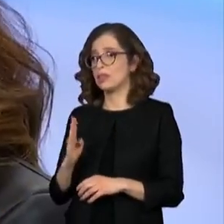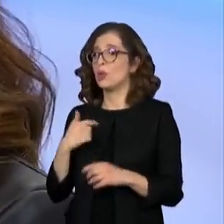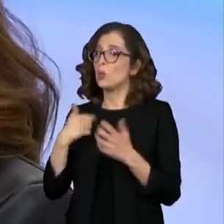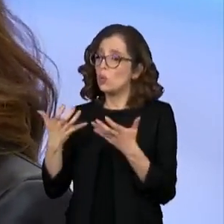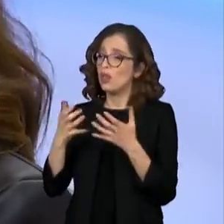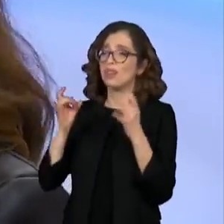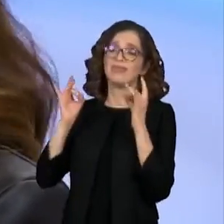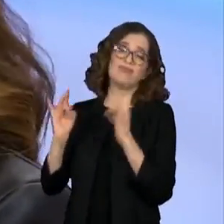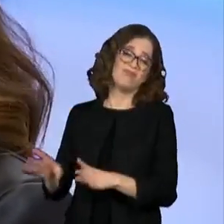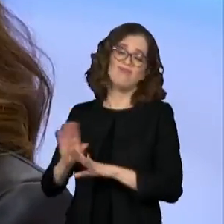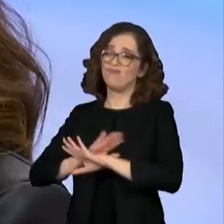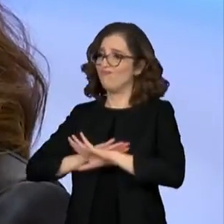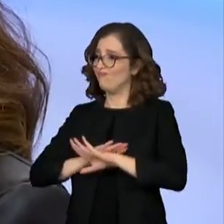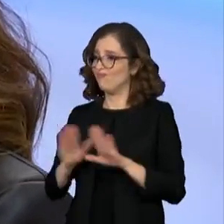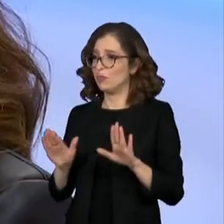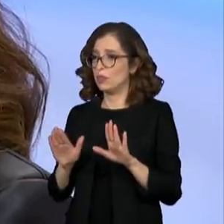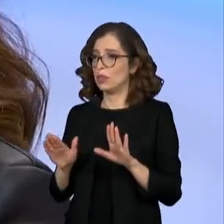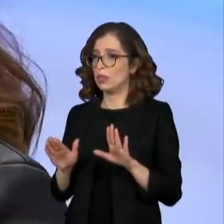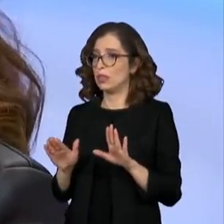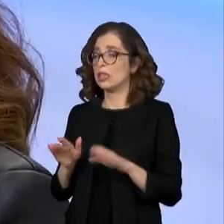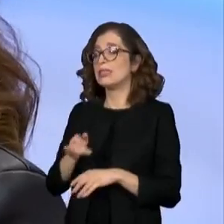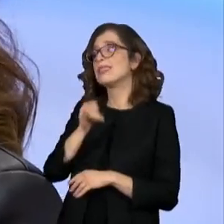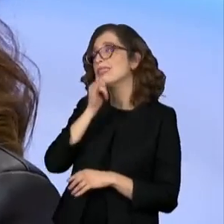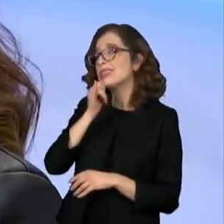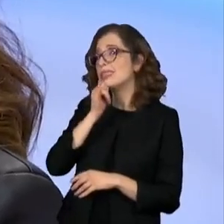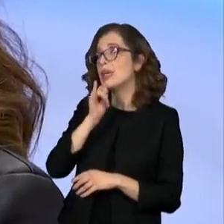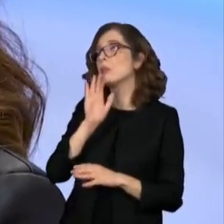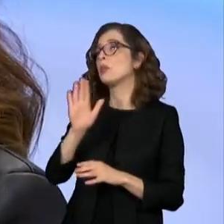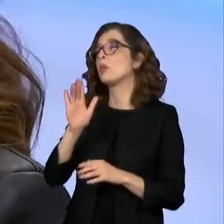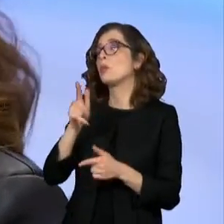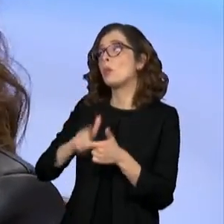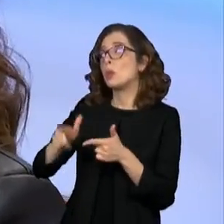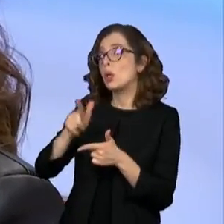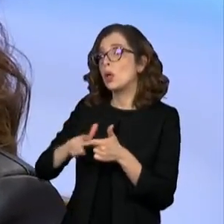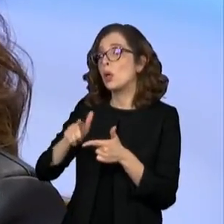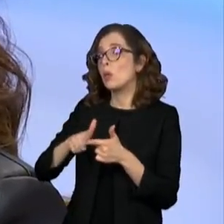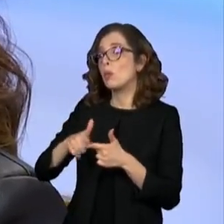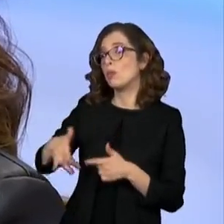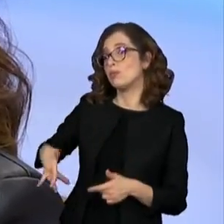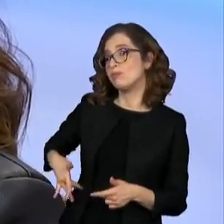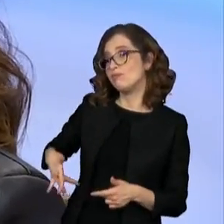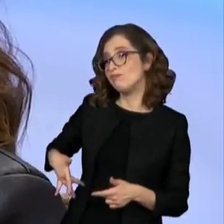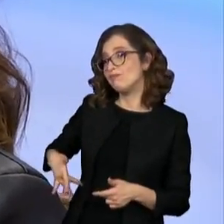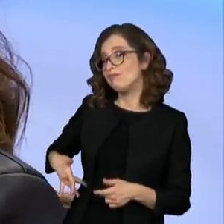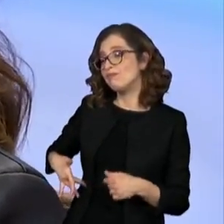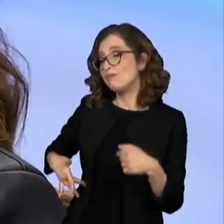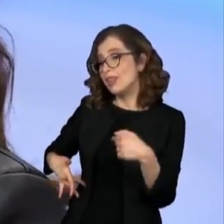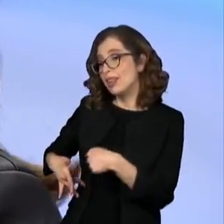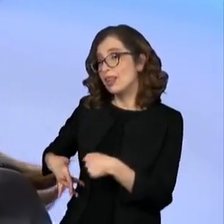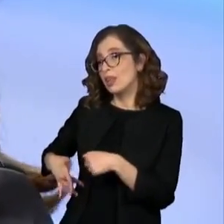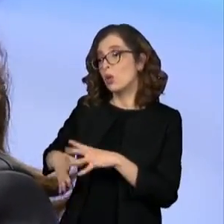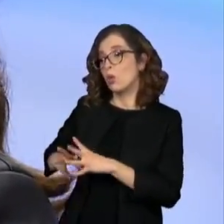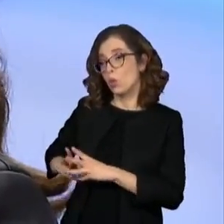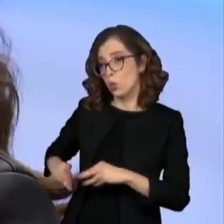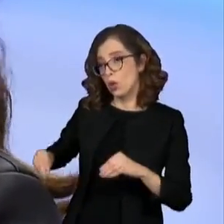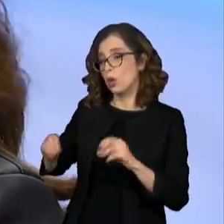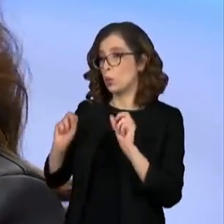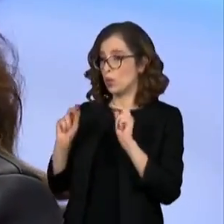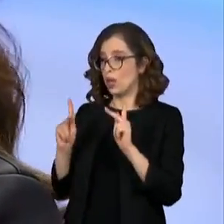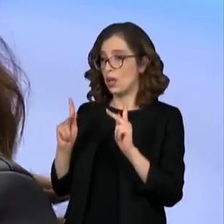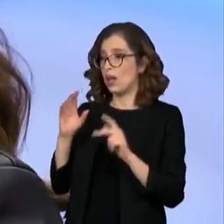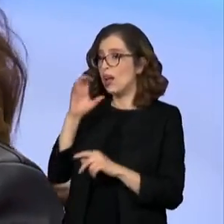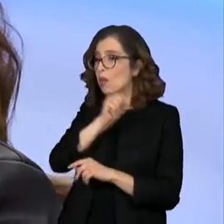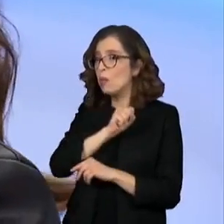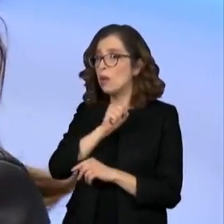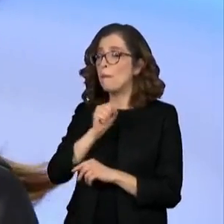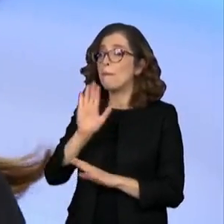tá ótimo. Se você tem alguma coisa emocional, é muito mais difícil de compreensão. Então, hoje eu entendo assim. Na